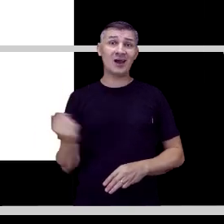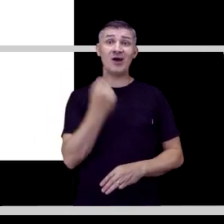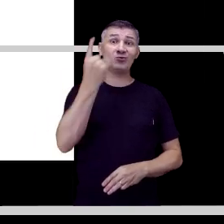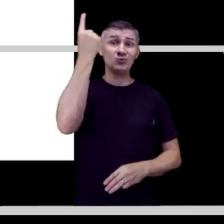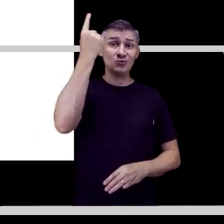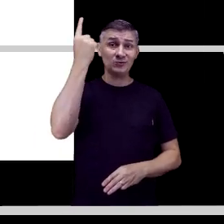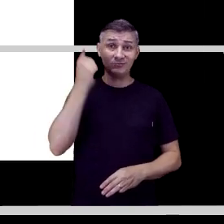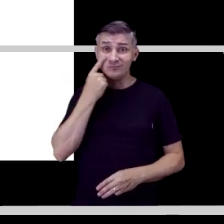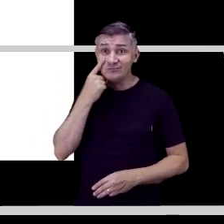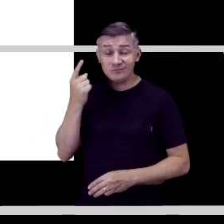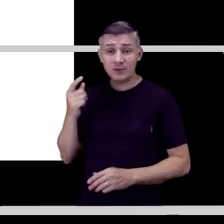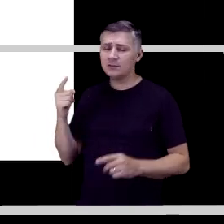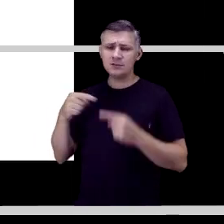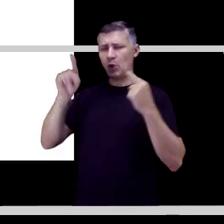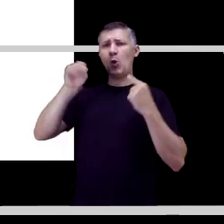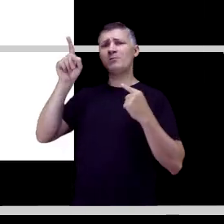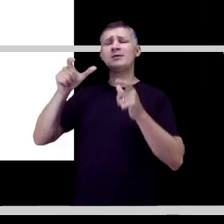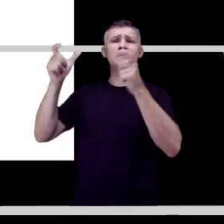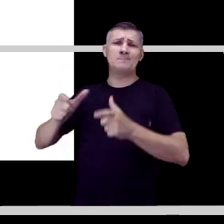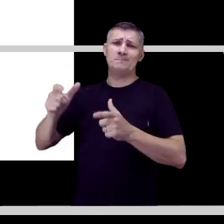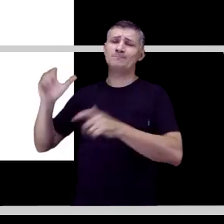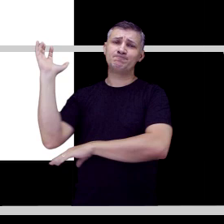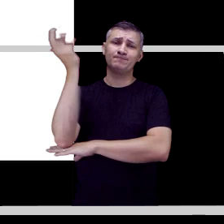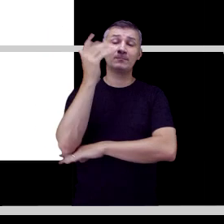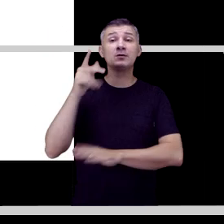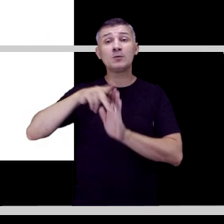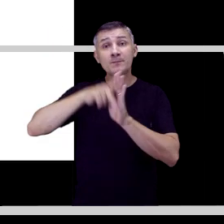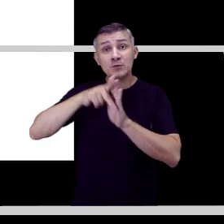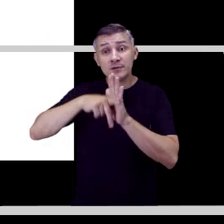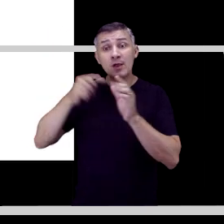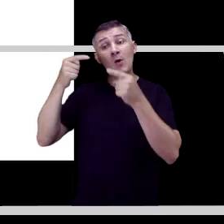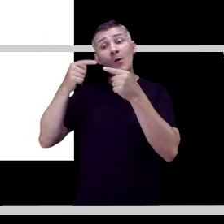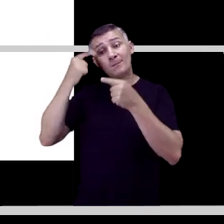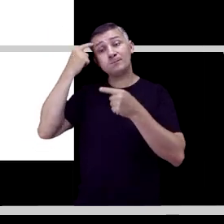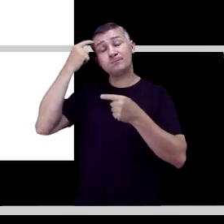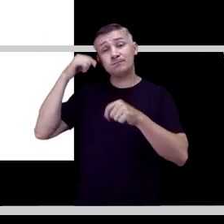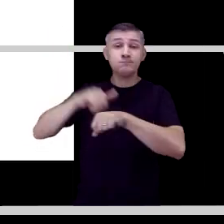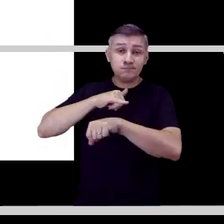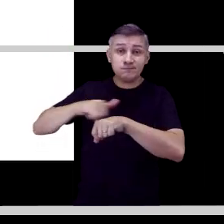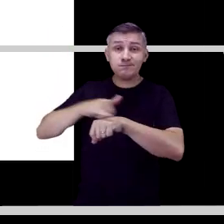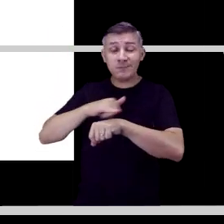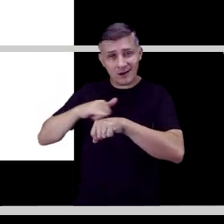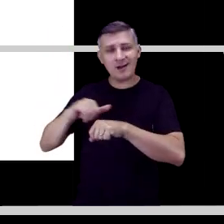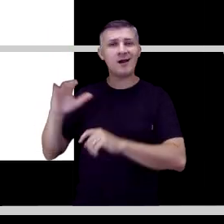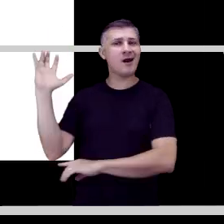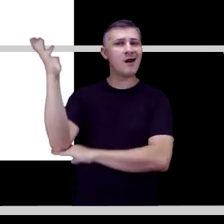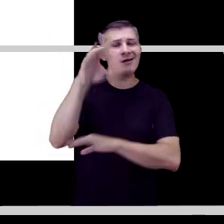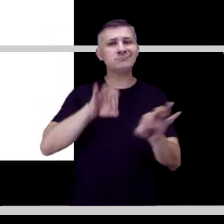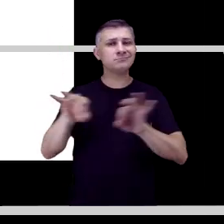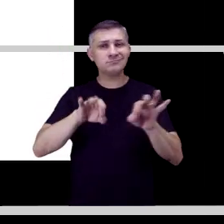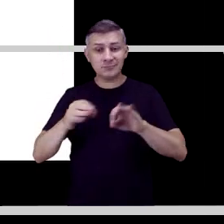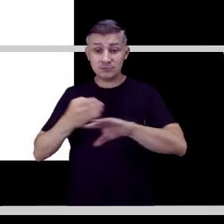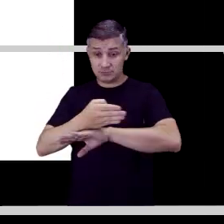um edifício de escala desproporcional à escala do museu, um edifício de cerca de 15 metros de altura, que não se adequava àquela paisagem.